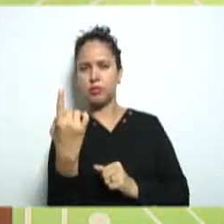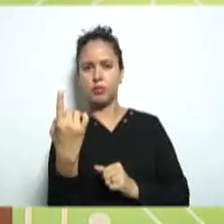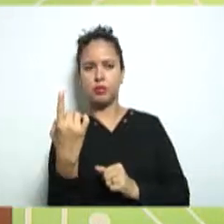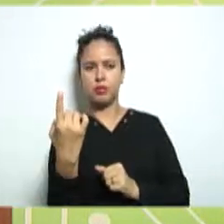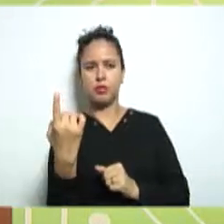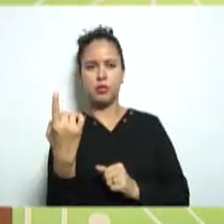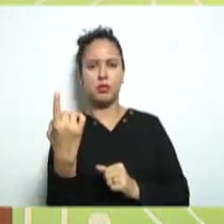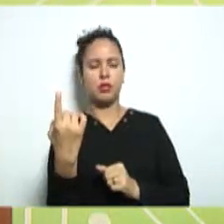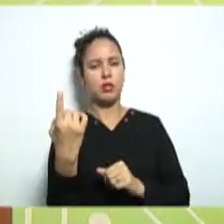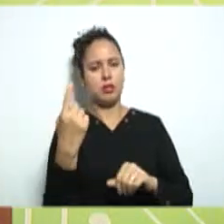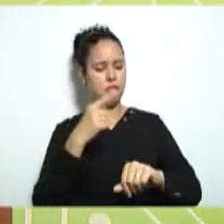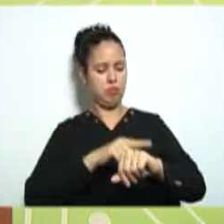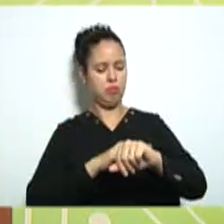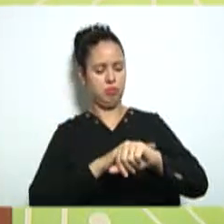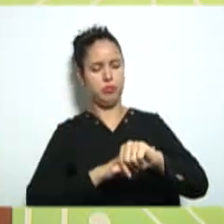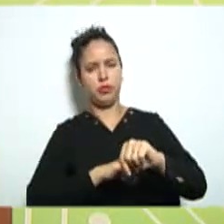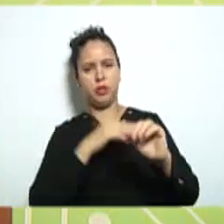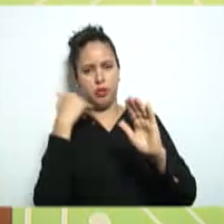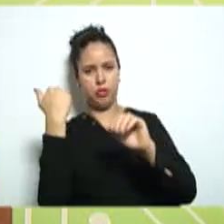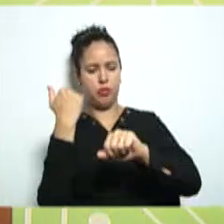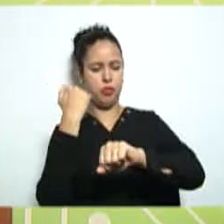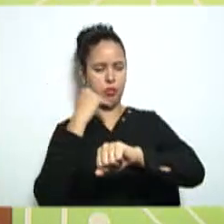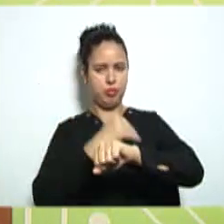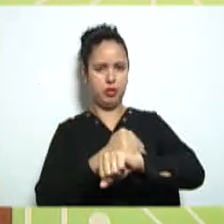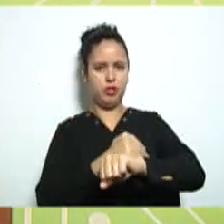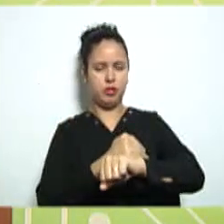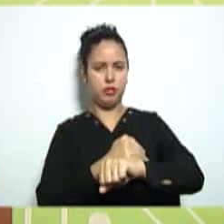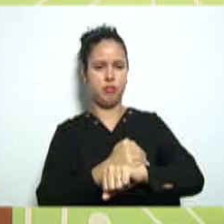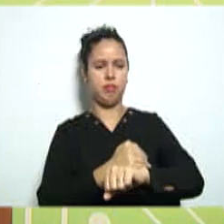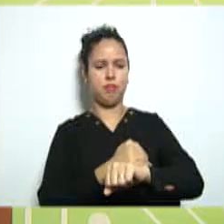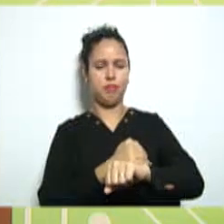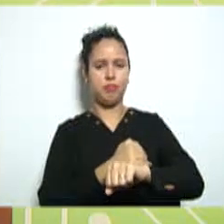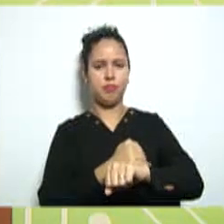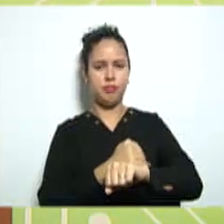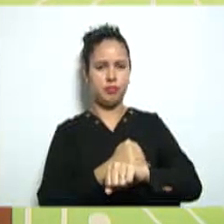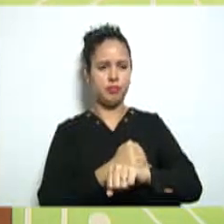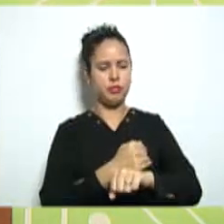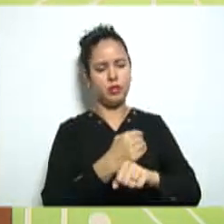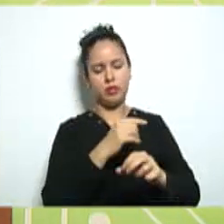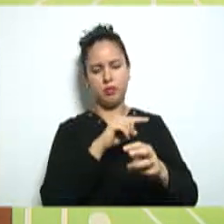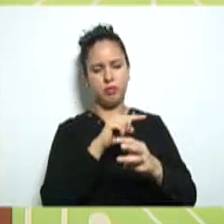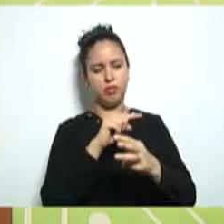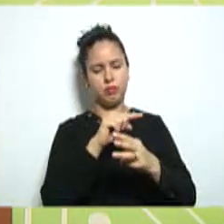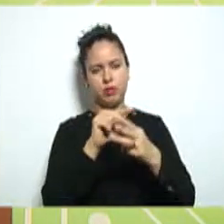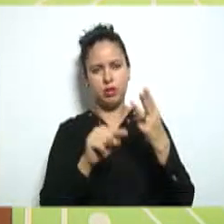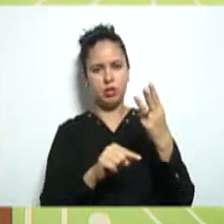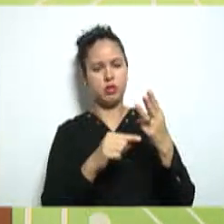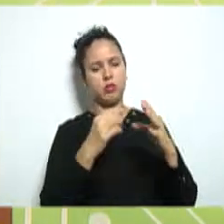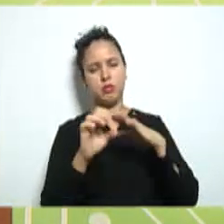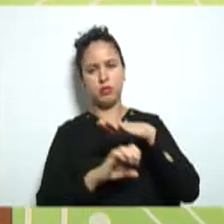o horário, né? Cumprindo um horário físico em 3, 4,